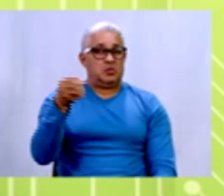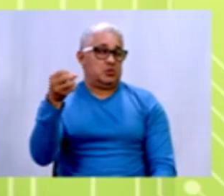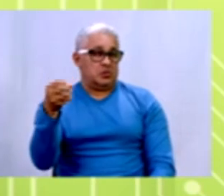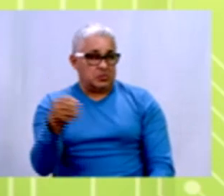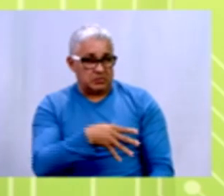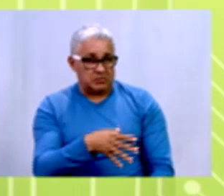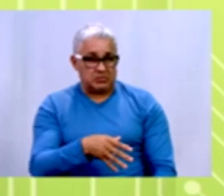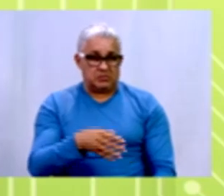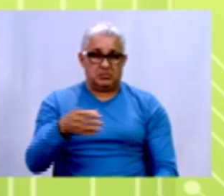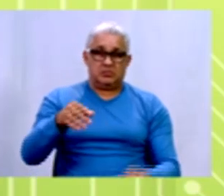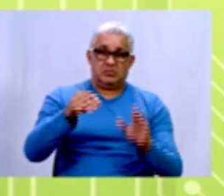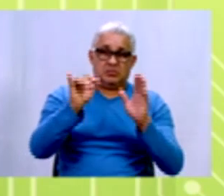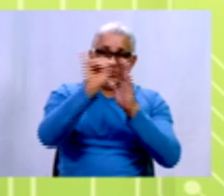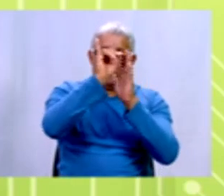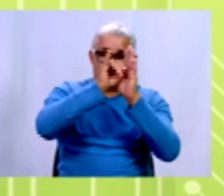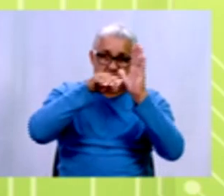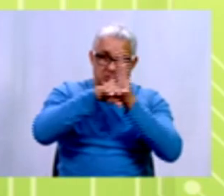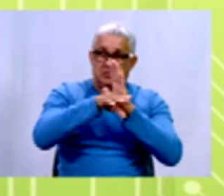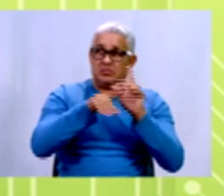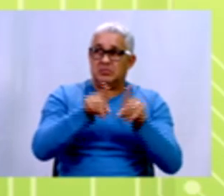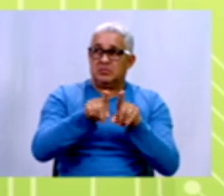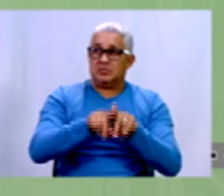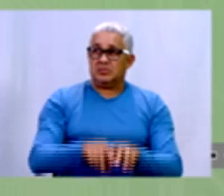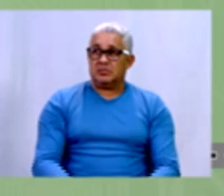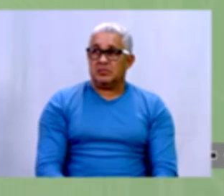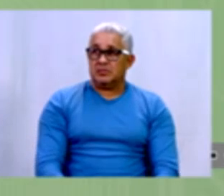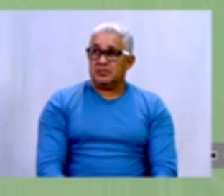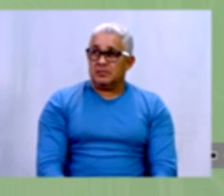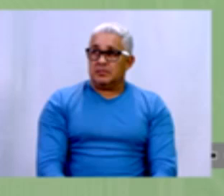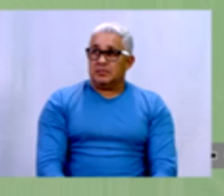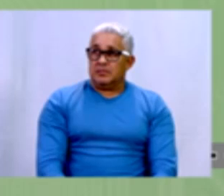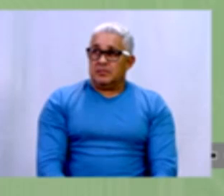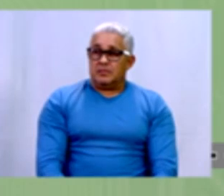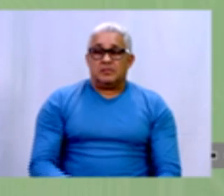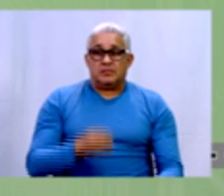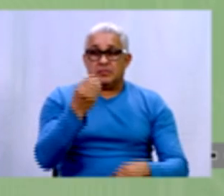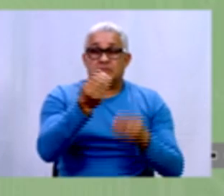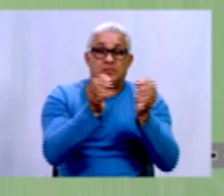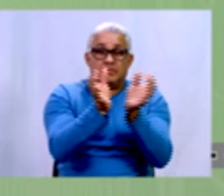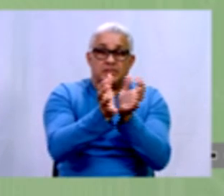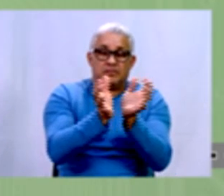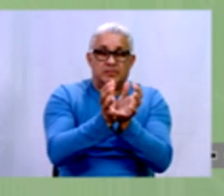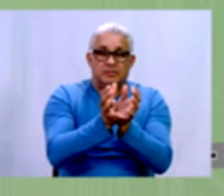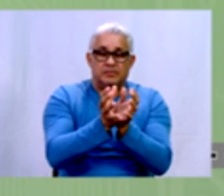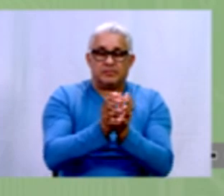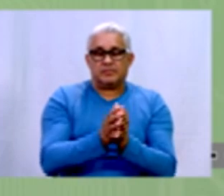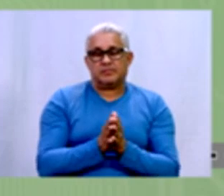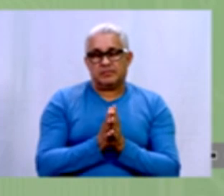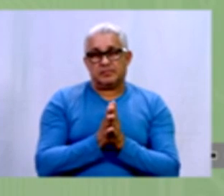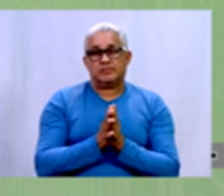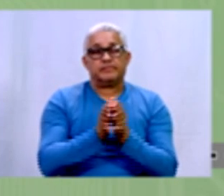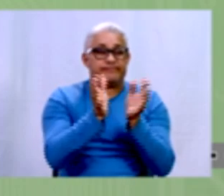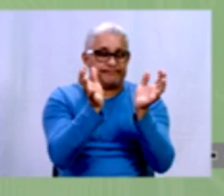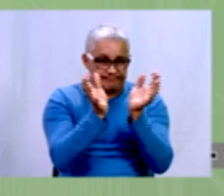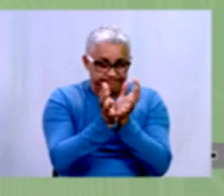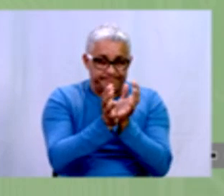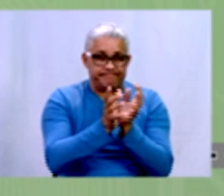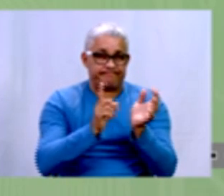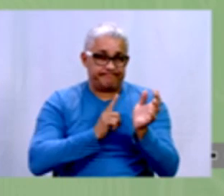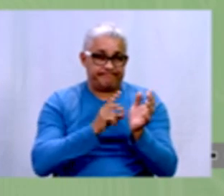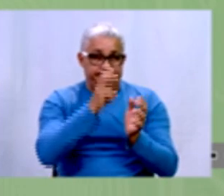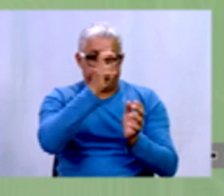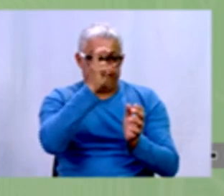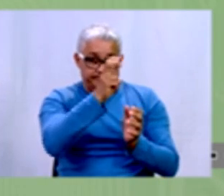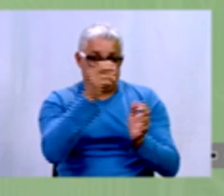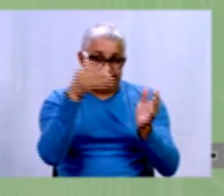novas implementações. Okay. Como que é formada a equipe, né? Então, as equipes, elas têm entre